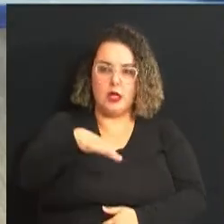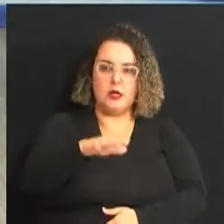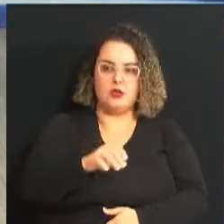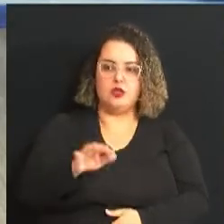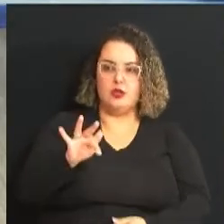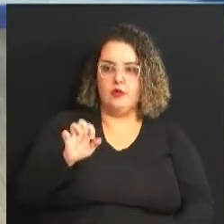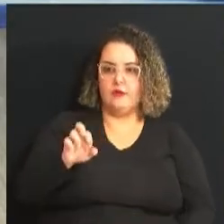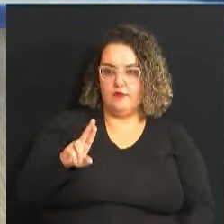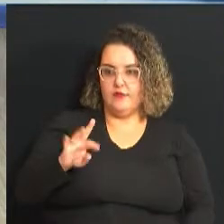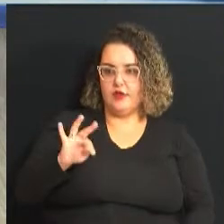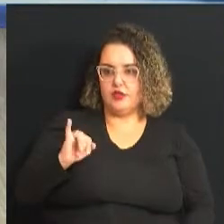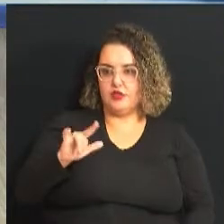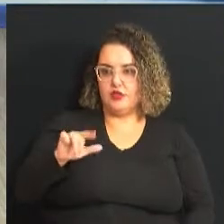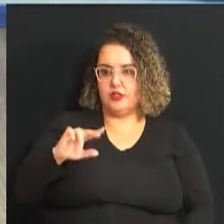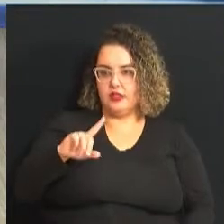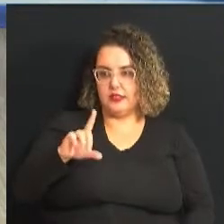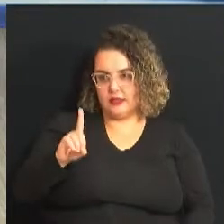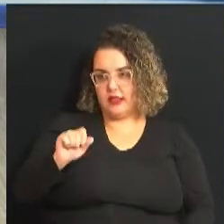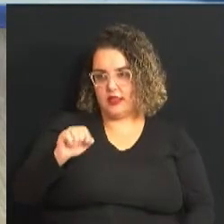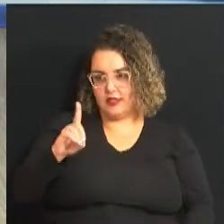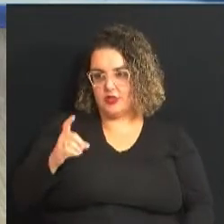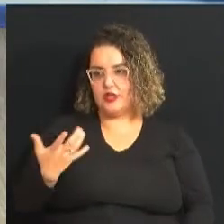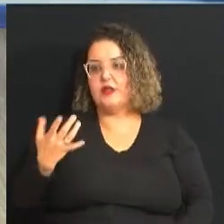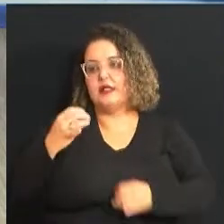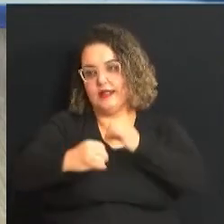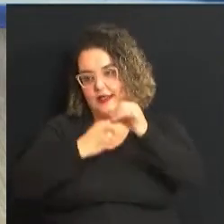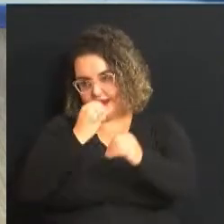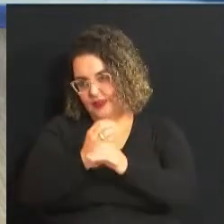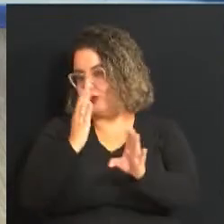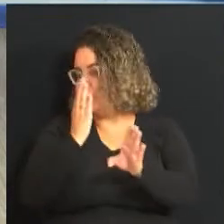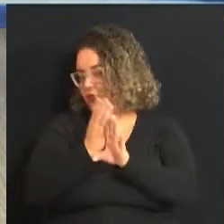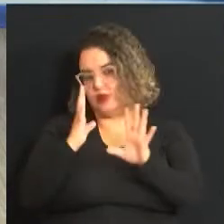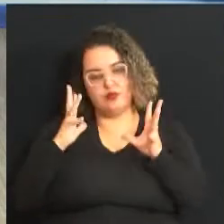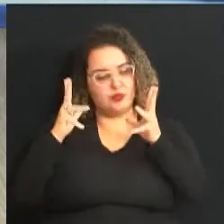gente encontra de tudo, né? Tem muito site que fala lá,